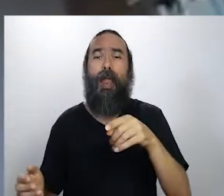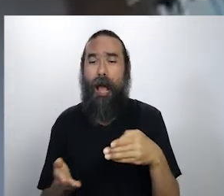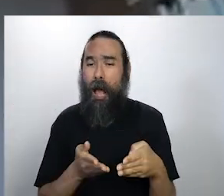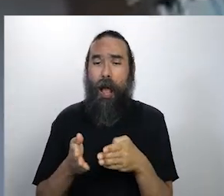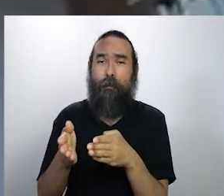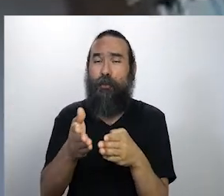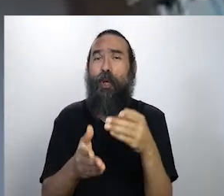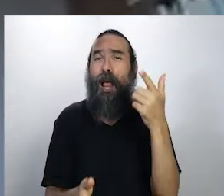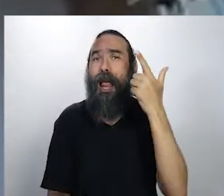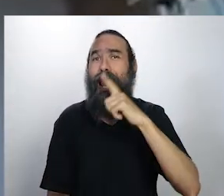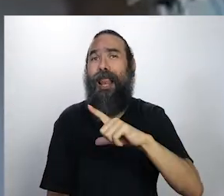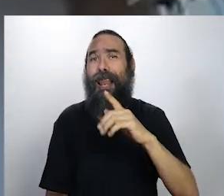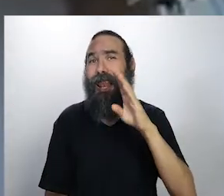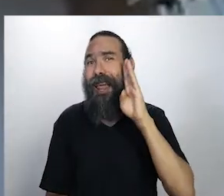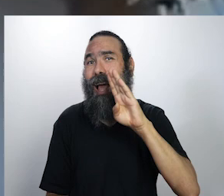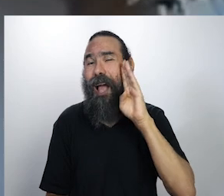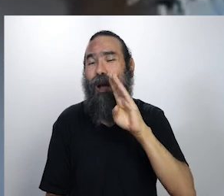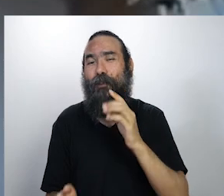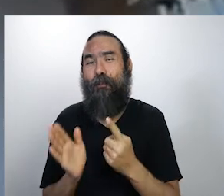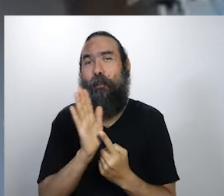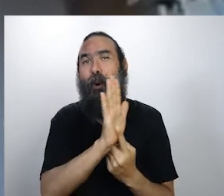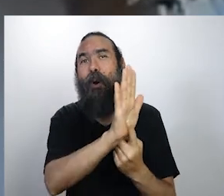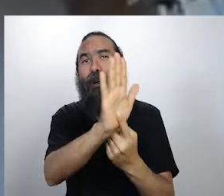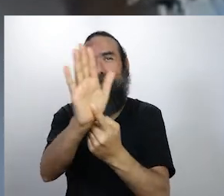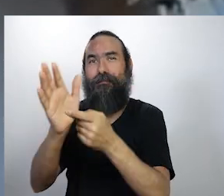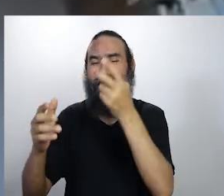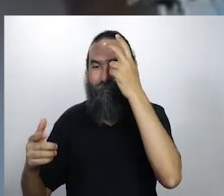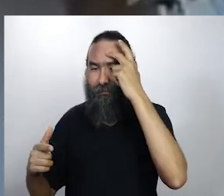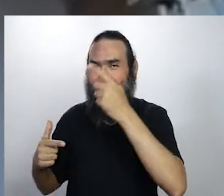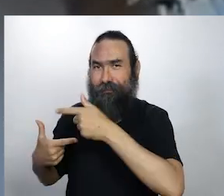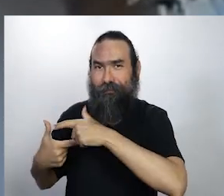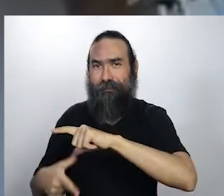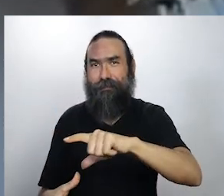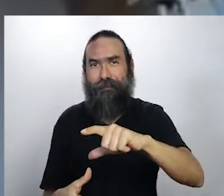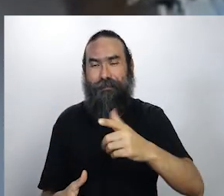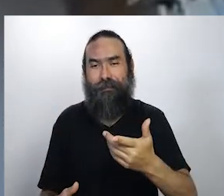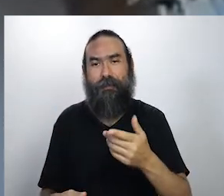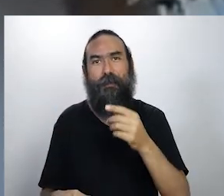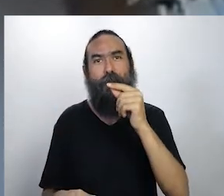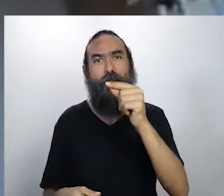o aspecto educacional, de disponibilizar informação